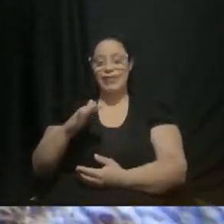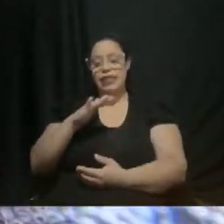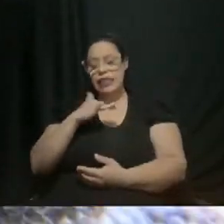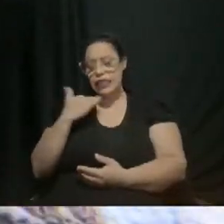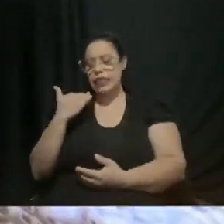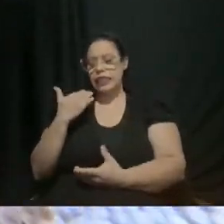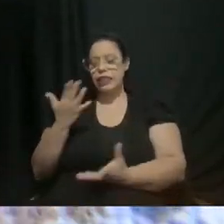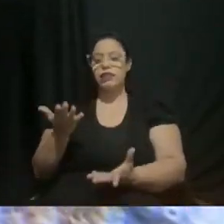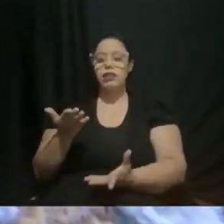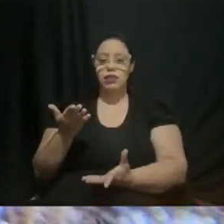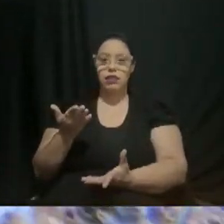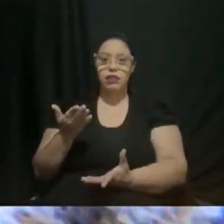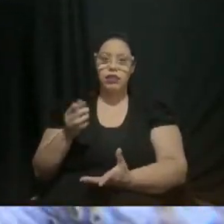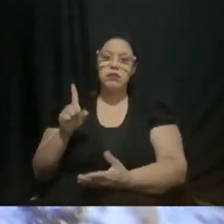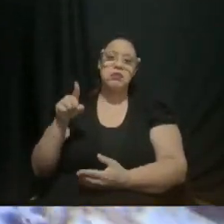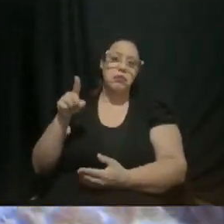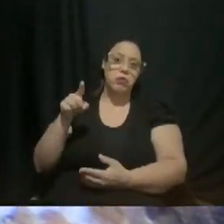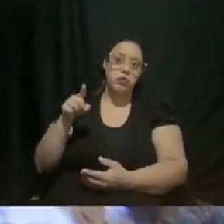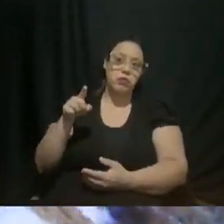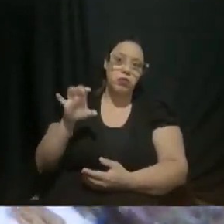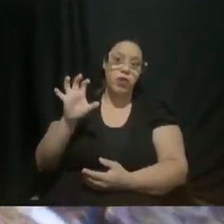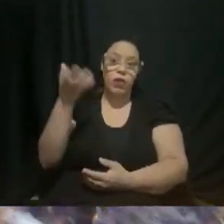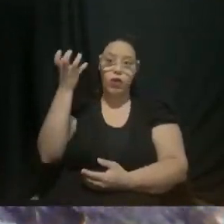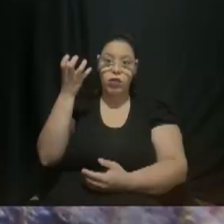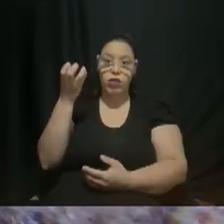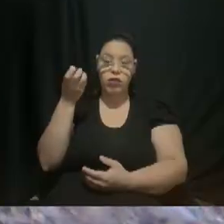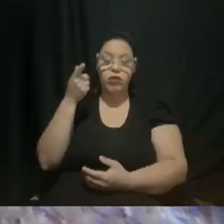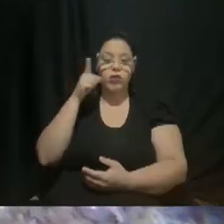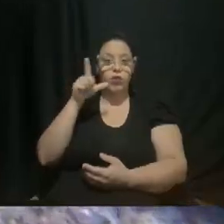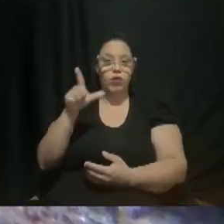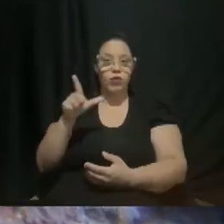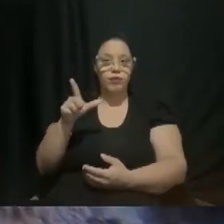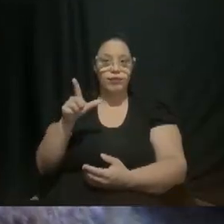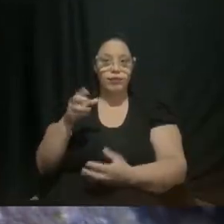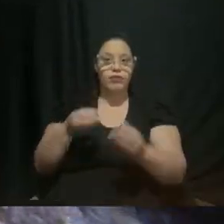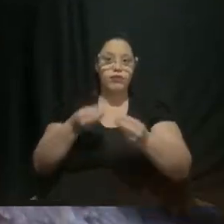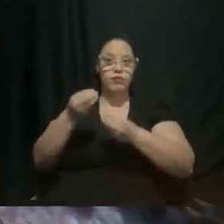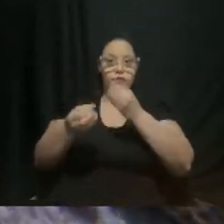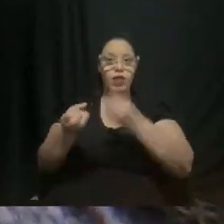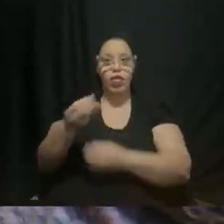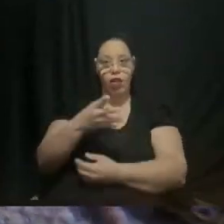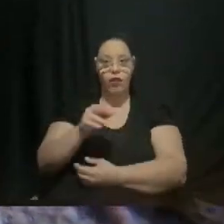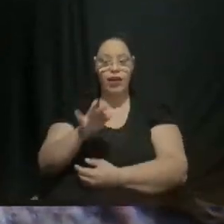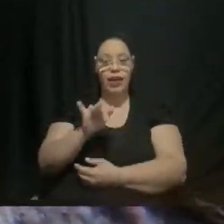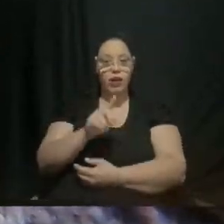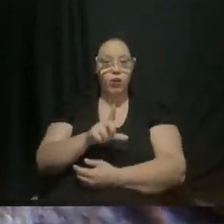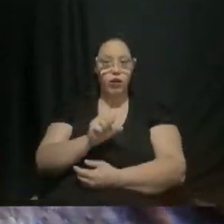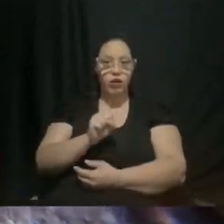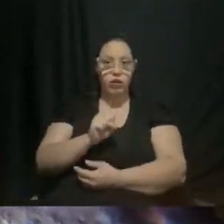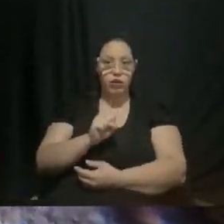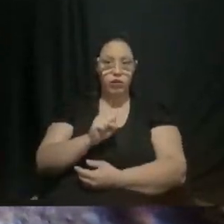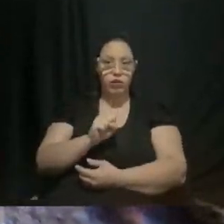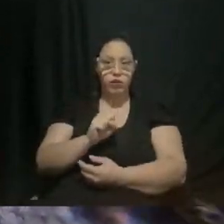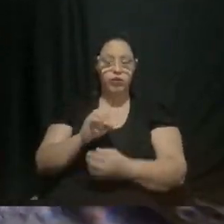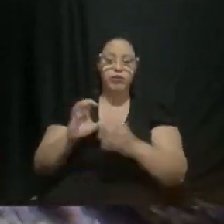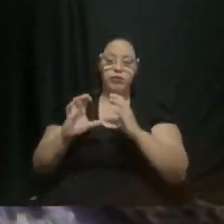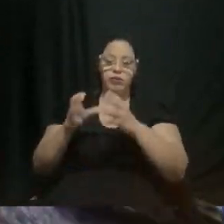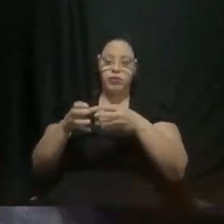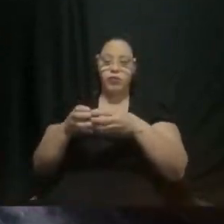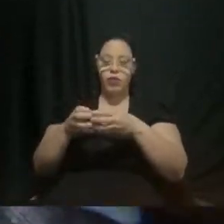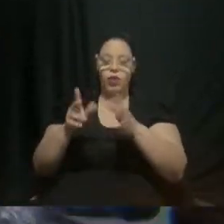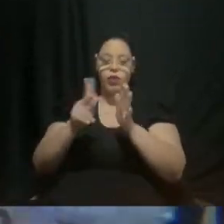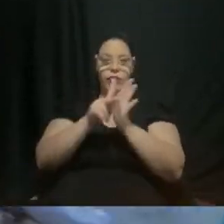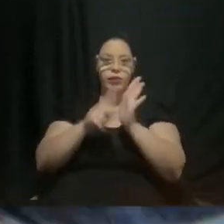não acontece se eles conseguirem se associar a novas algas. O coordenador do projeto explica ainda que a morte dos